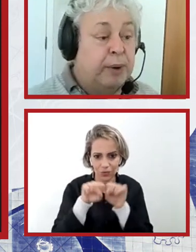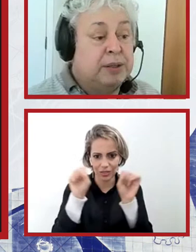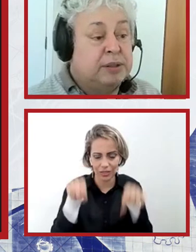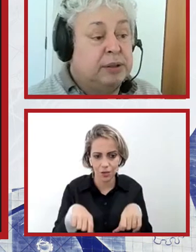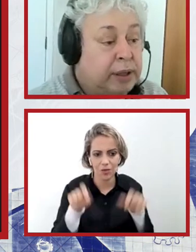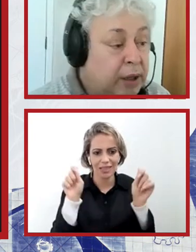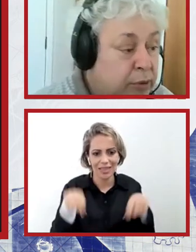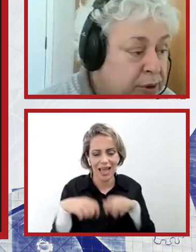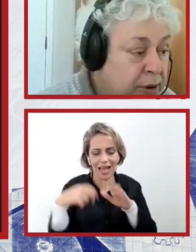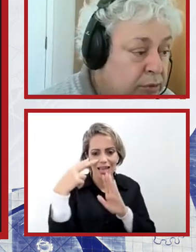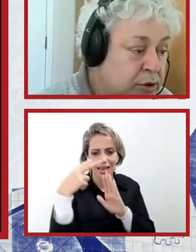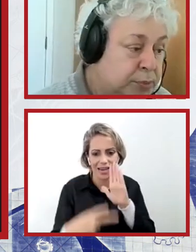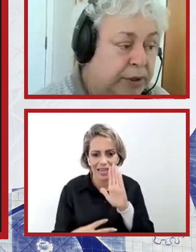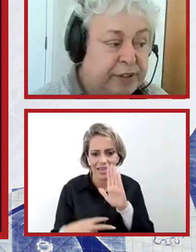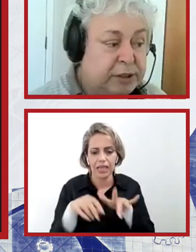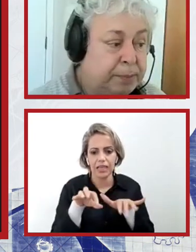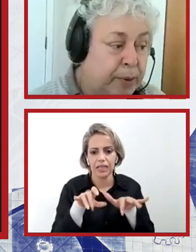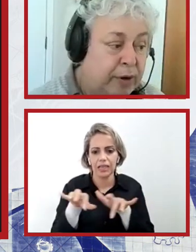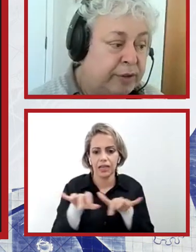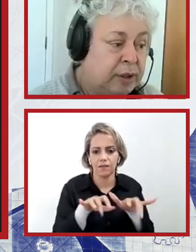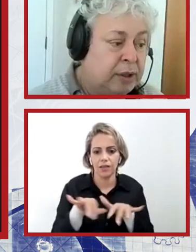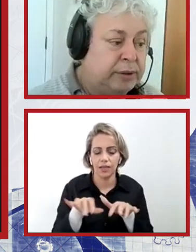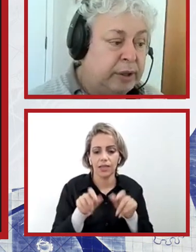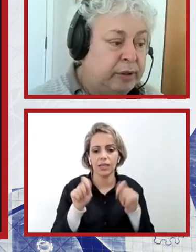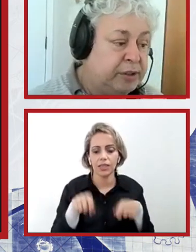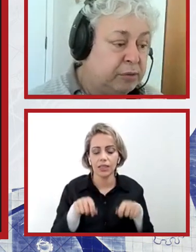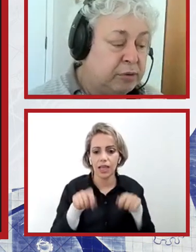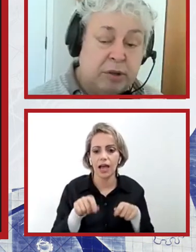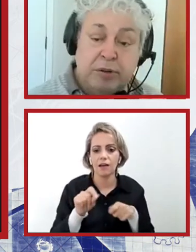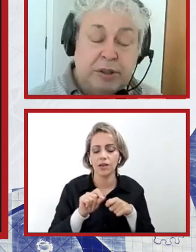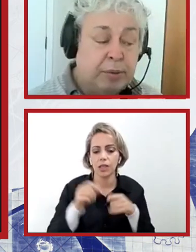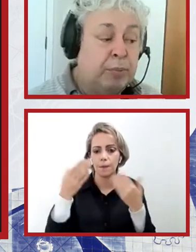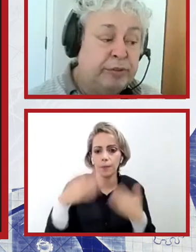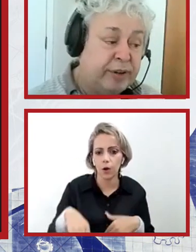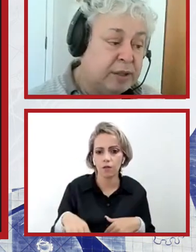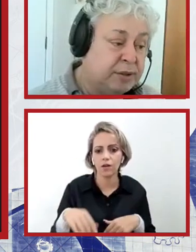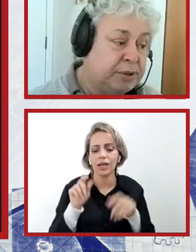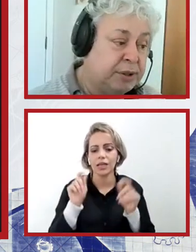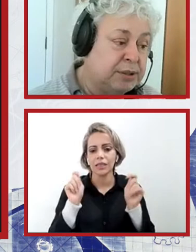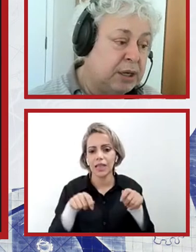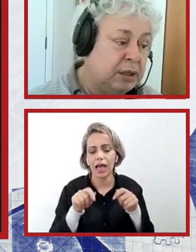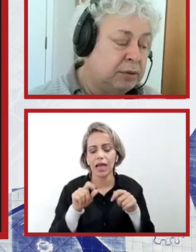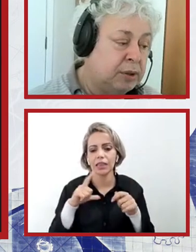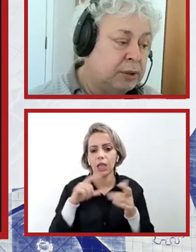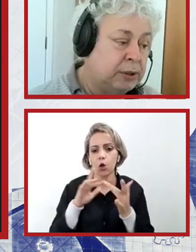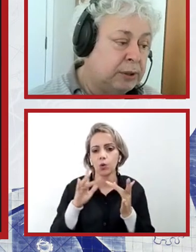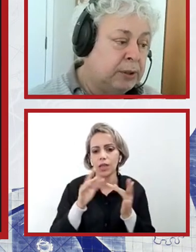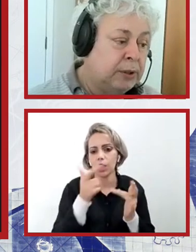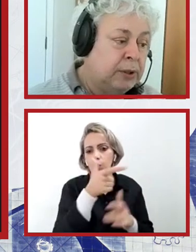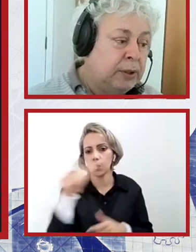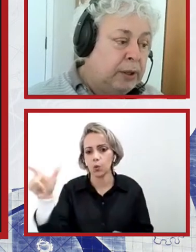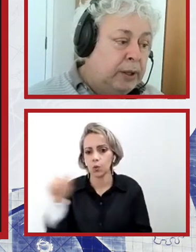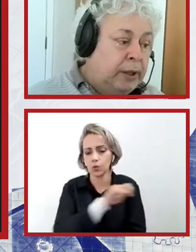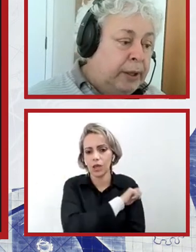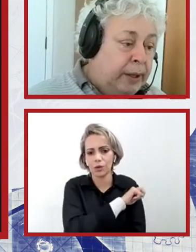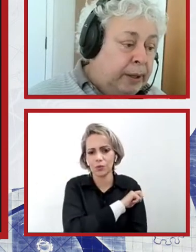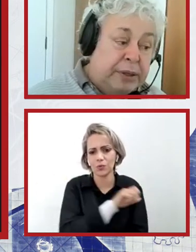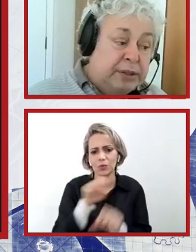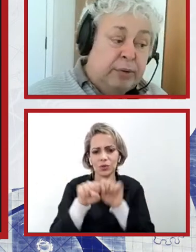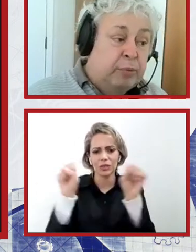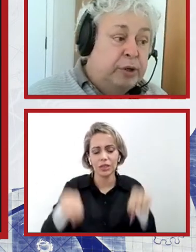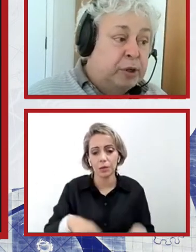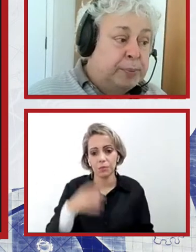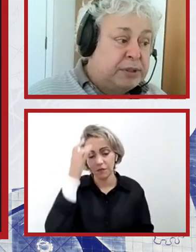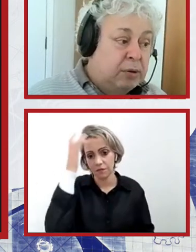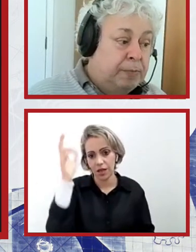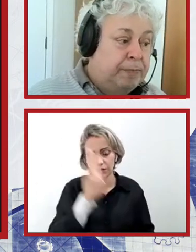escrita e o aluno pode se integrar com outros alunos, pode fazer prova, tem o nível de inclusão, é um sistema muito fácil de ser utilizado, tá?